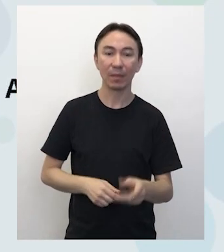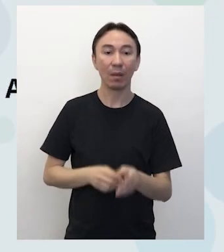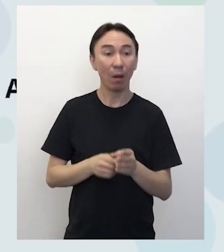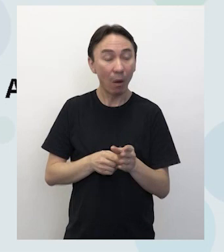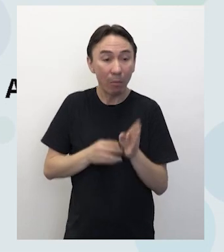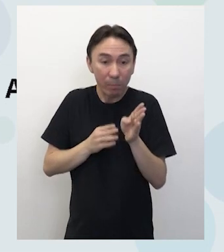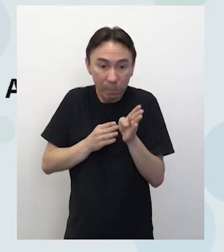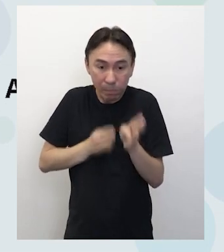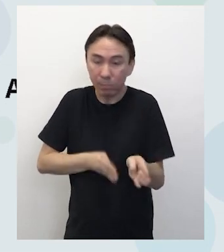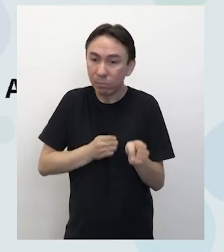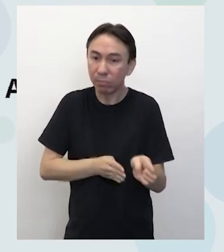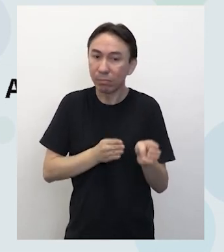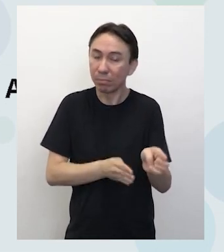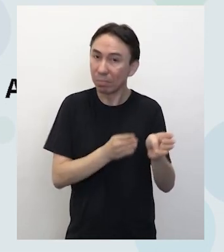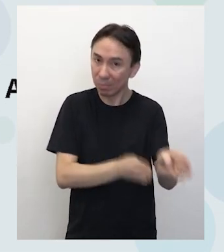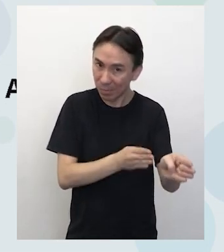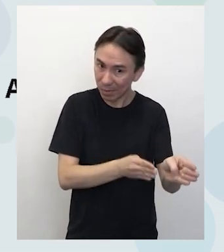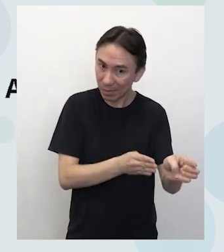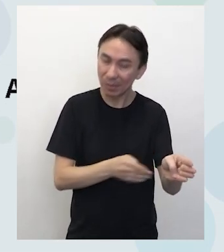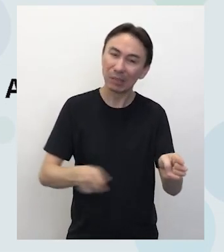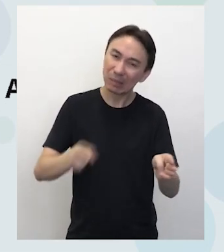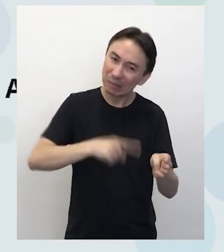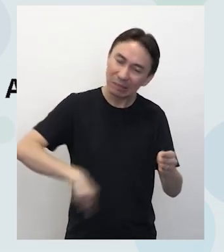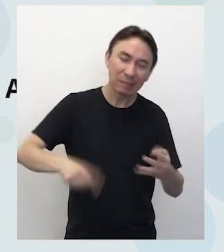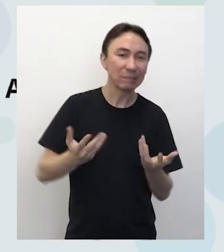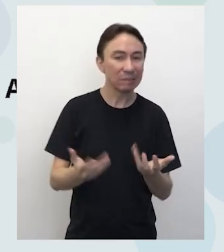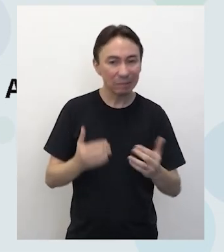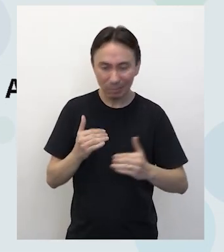Permanente, Jornada de Desenvolvimento